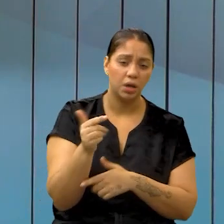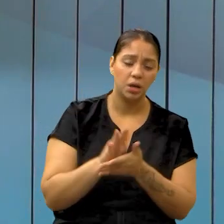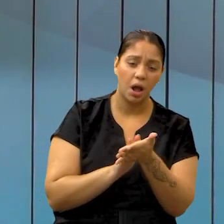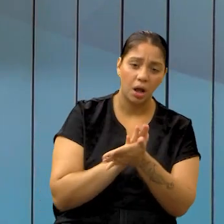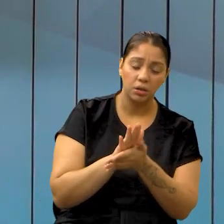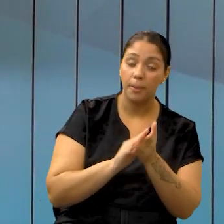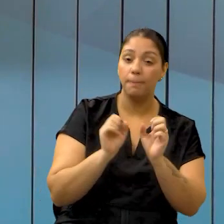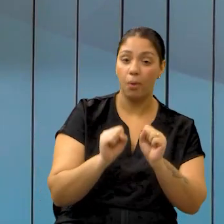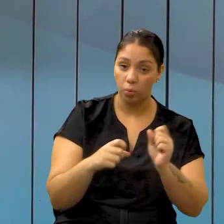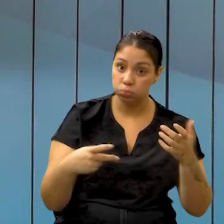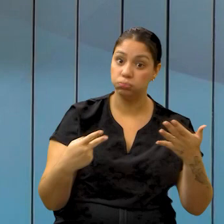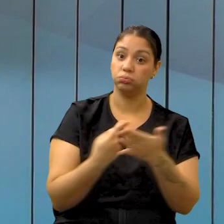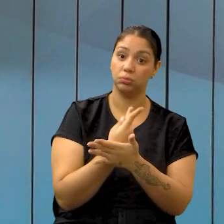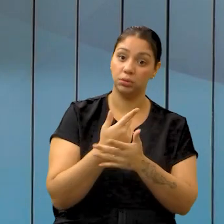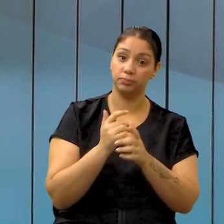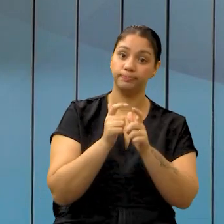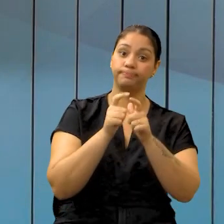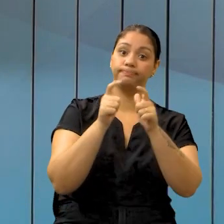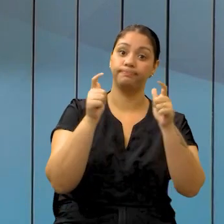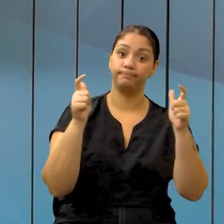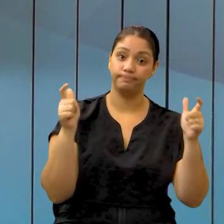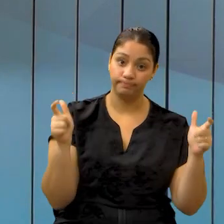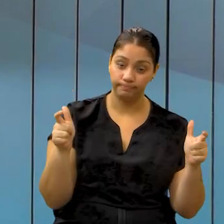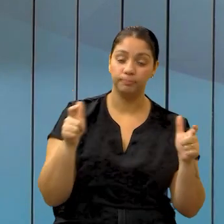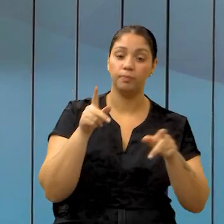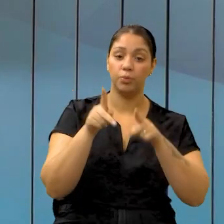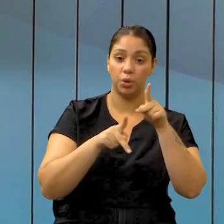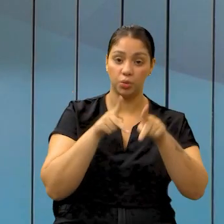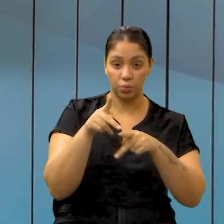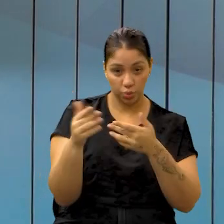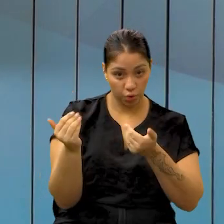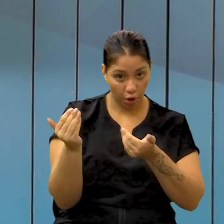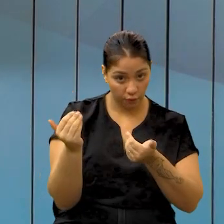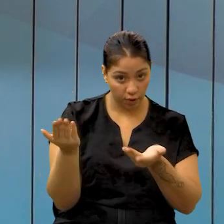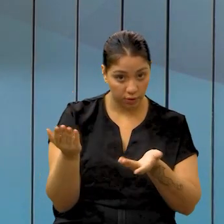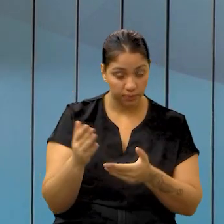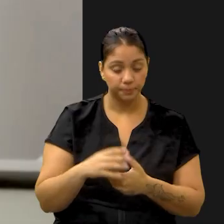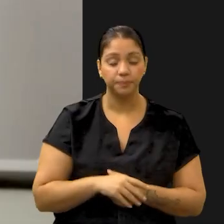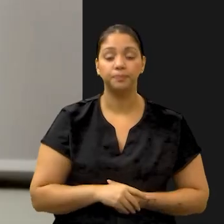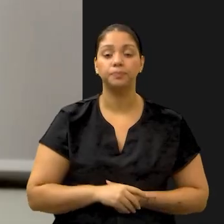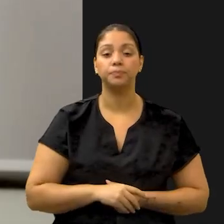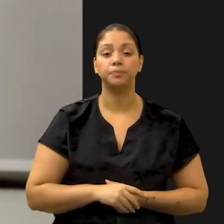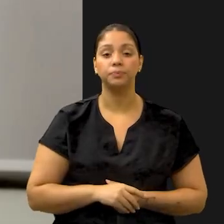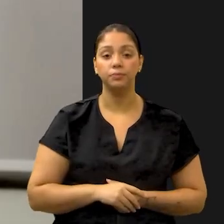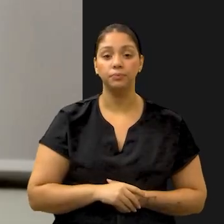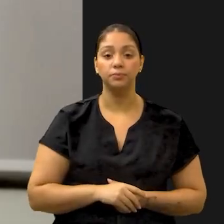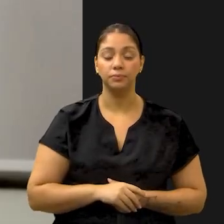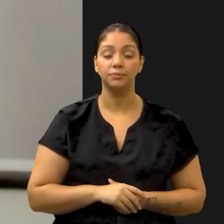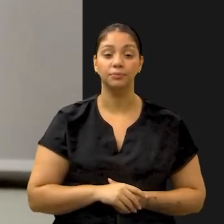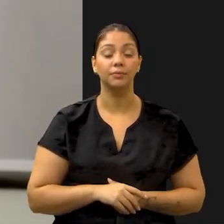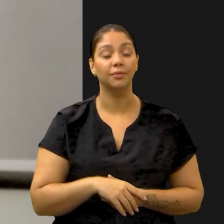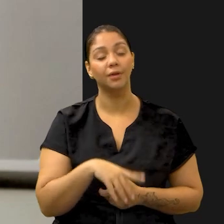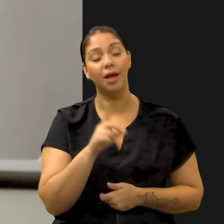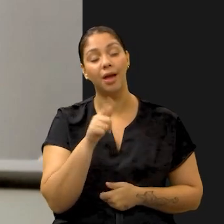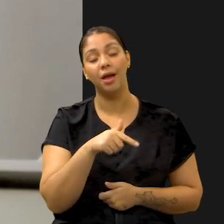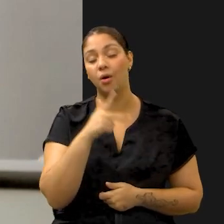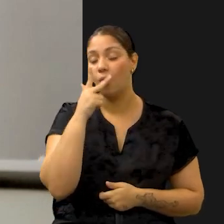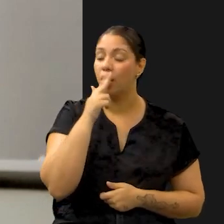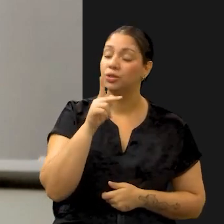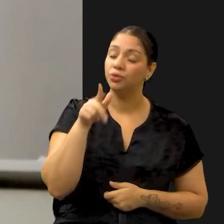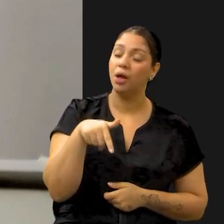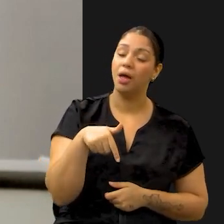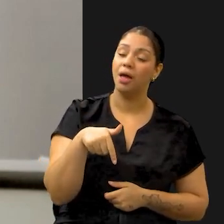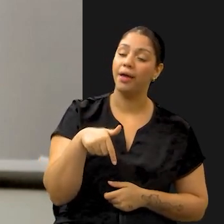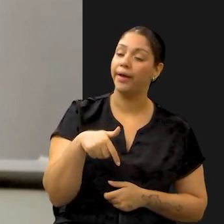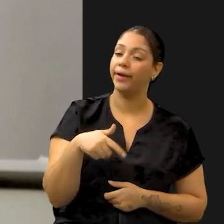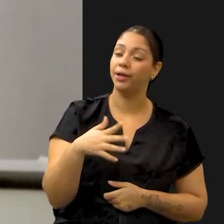pode estar causando esse aumento em pessoas mais jovens, né? Eu acho que o estilo de vida